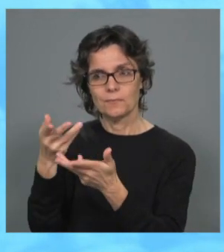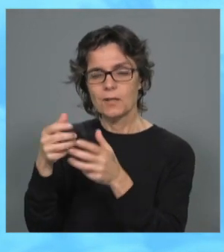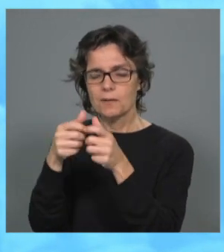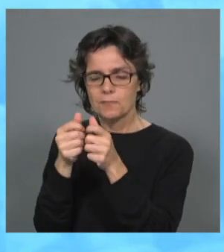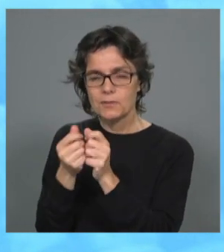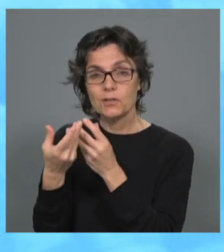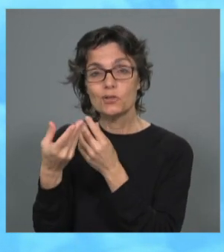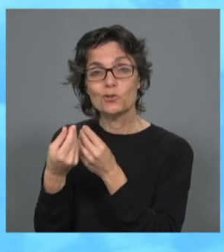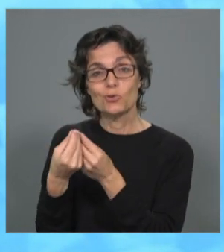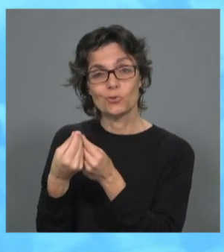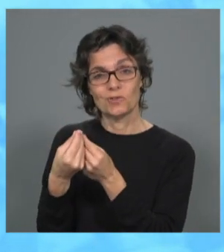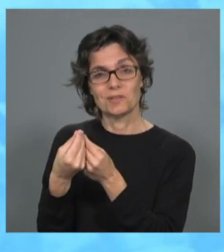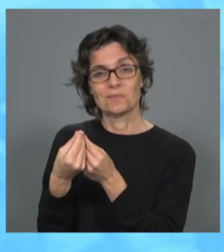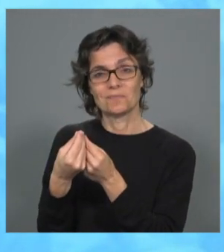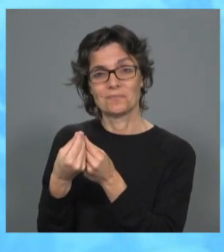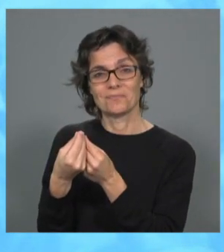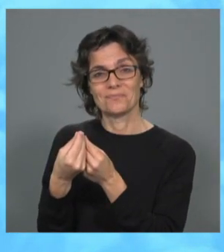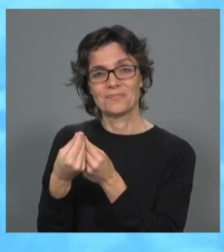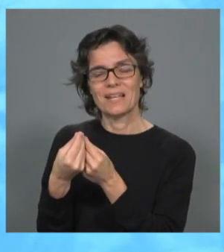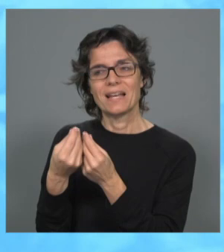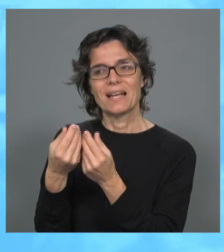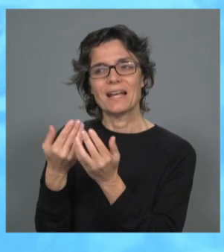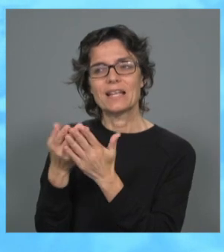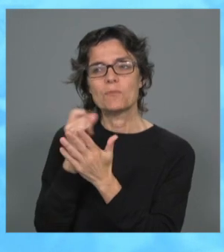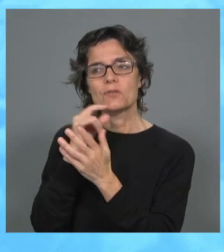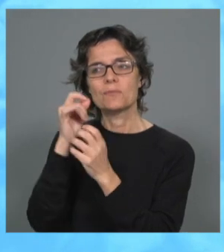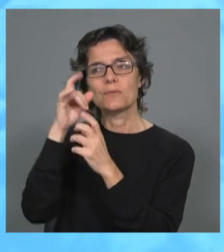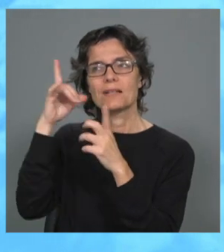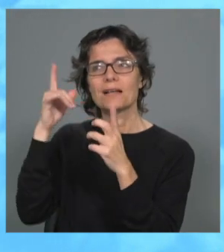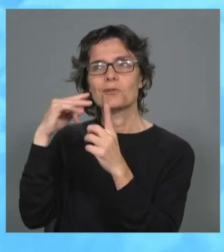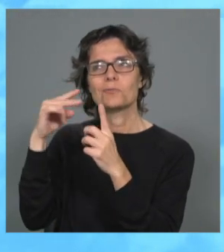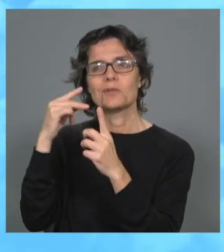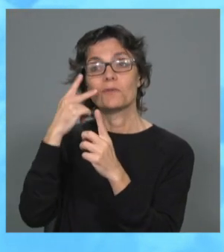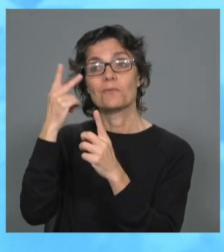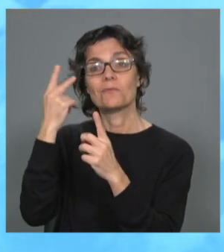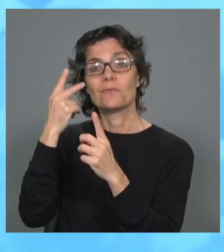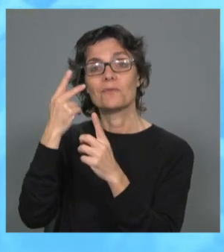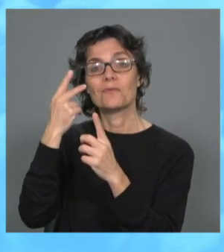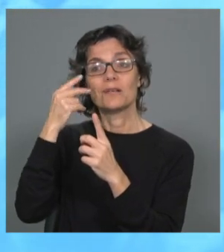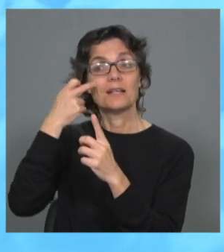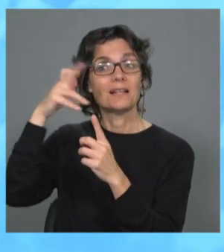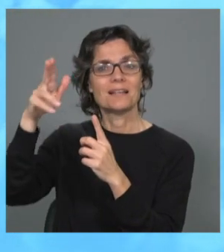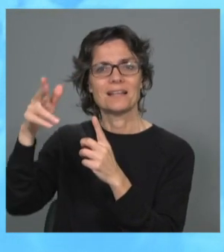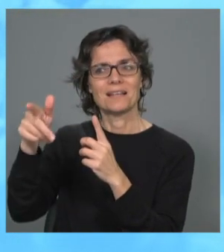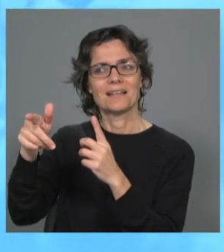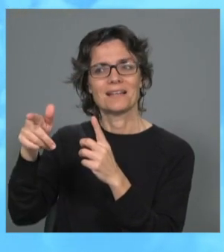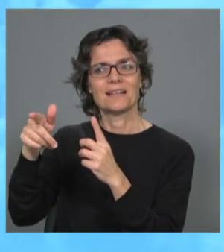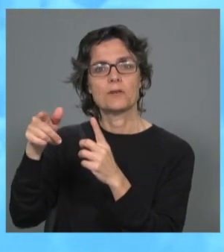fazer a perspectiva de uma vida que não tem fim, que eu acredito profundamente e nós acreditamos, penso que lhe